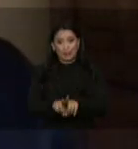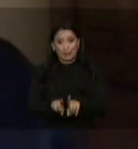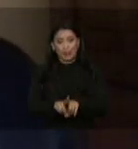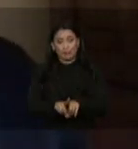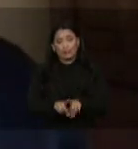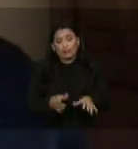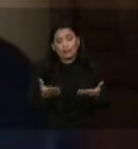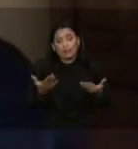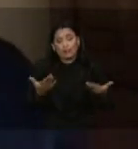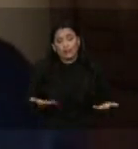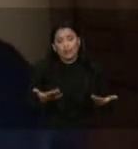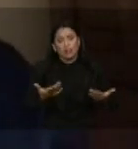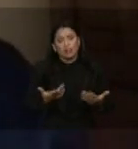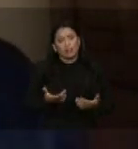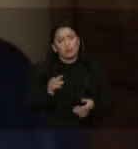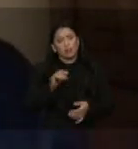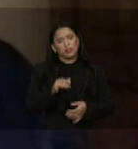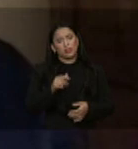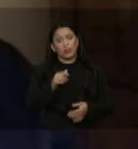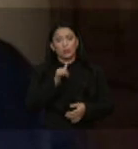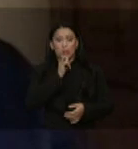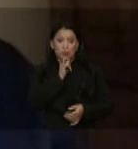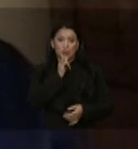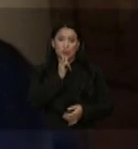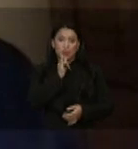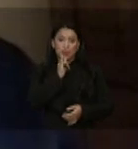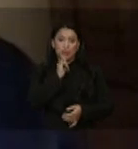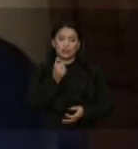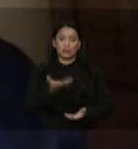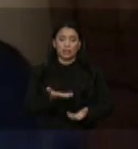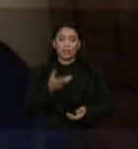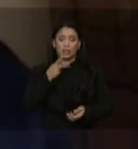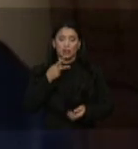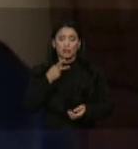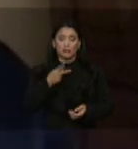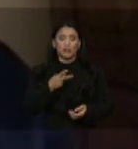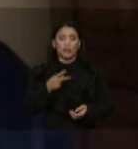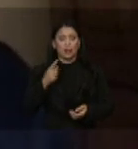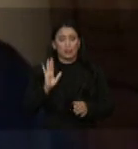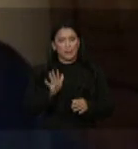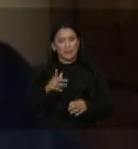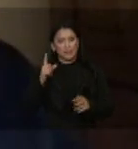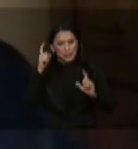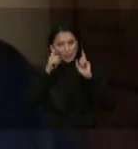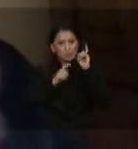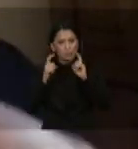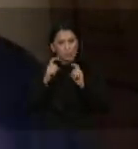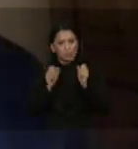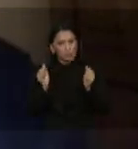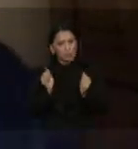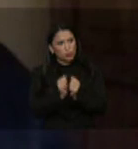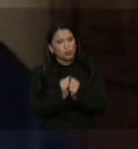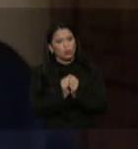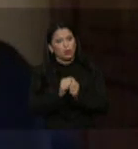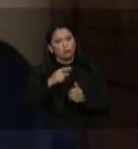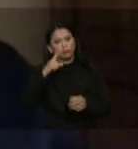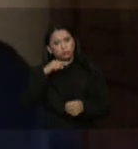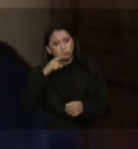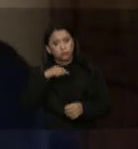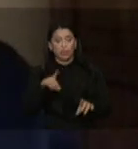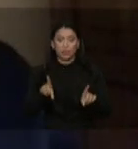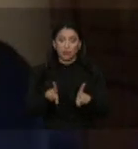Esta é uma pequena observação que gostaria de fazer mas já me alinhando com as preocupações e do Ministro